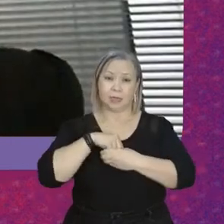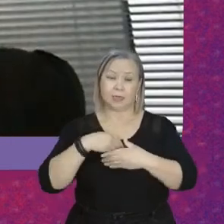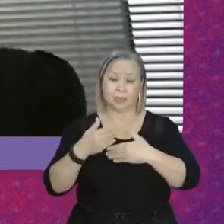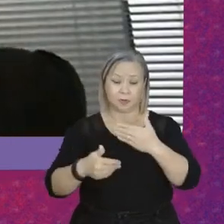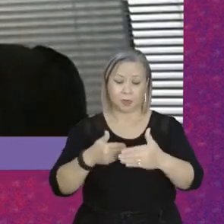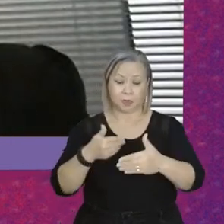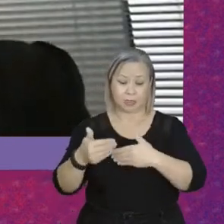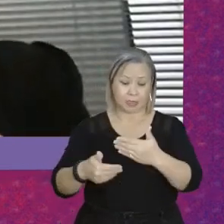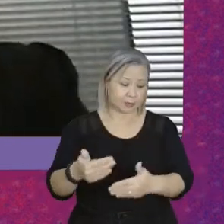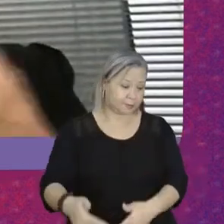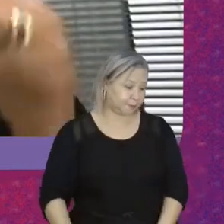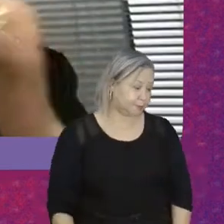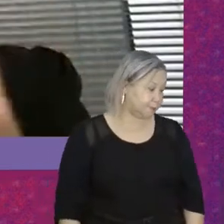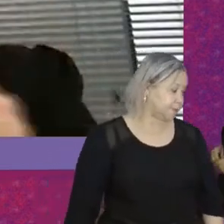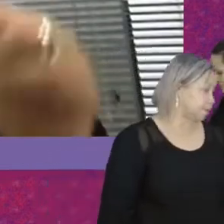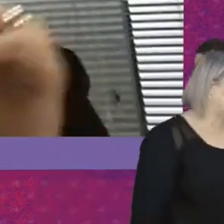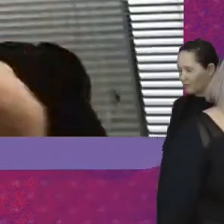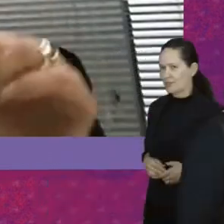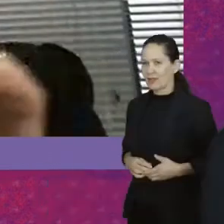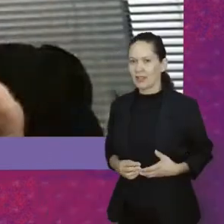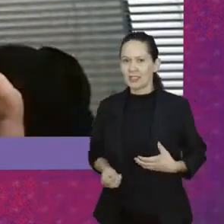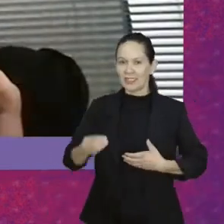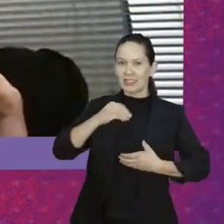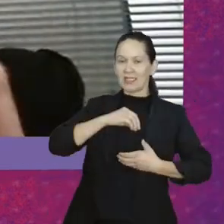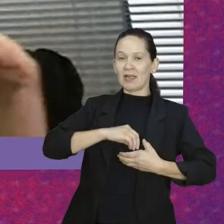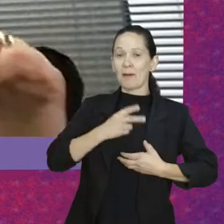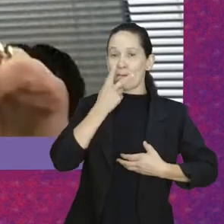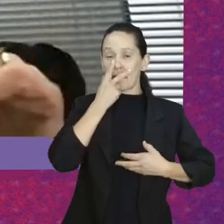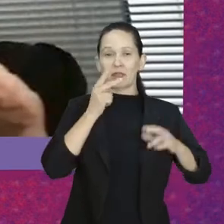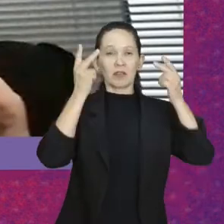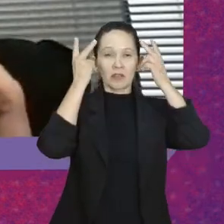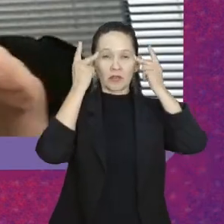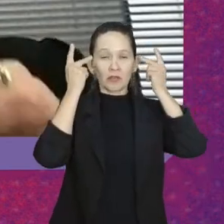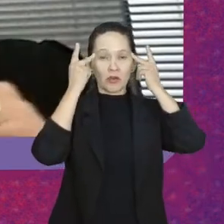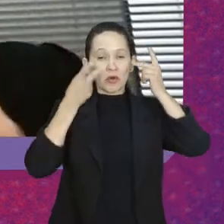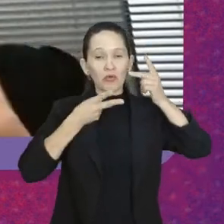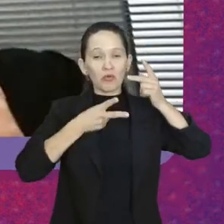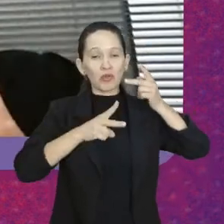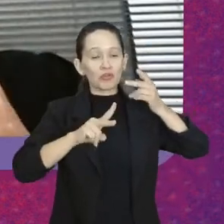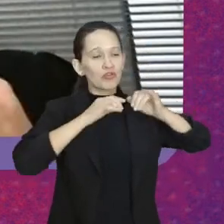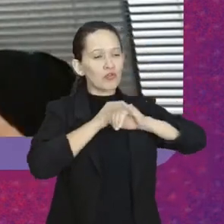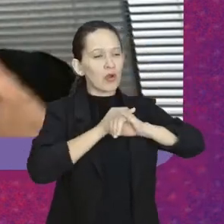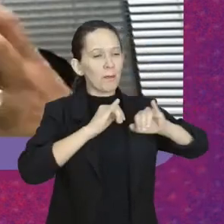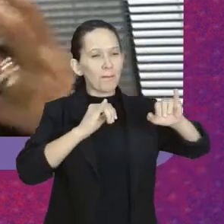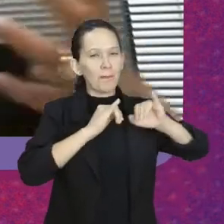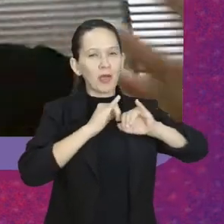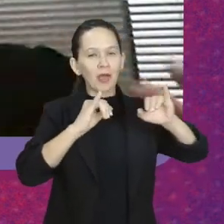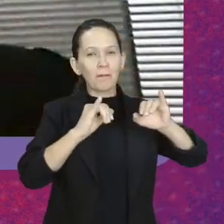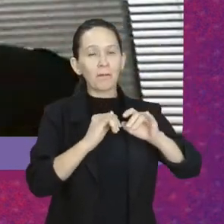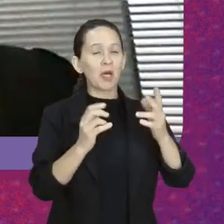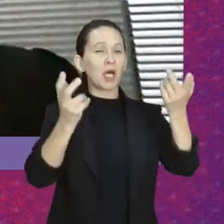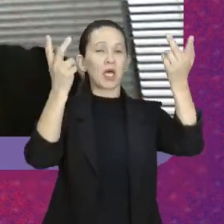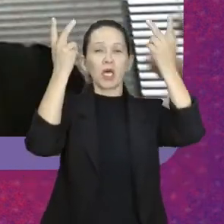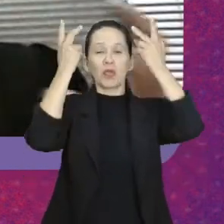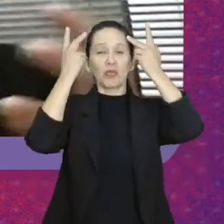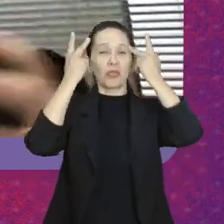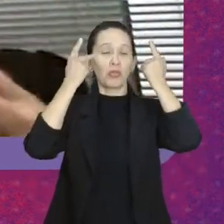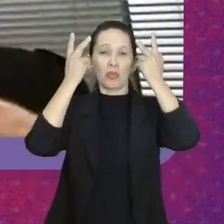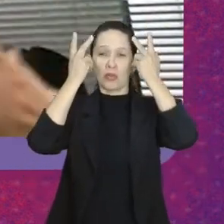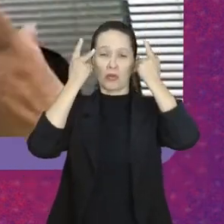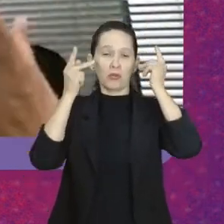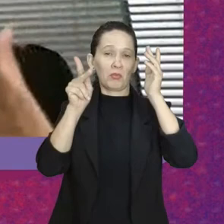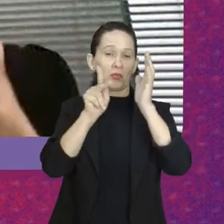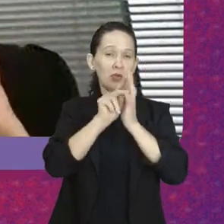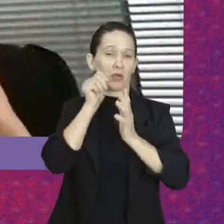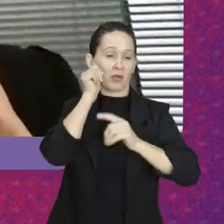como natural, né, e continua a perpetuação desse ciclo de naturalização, né,